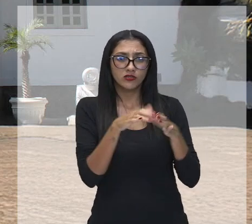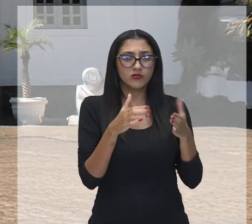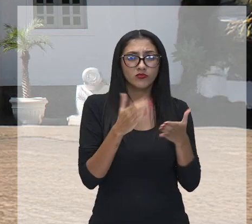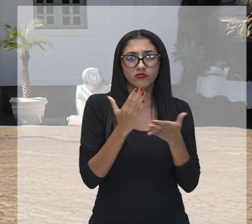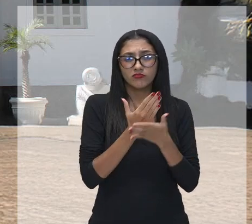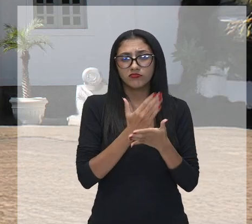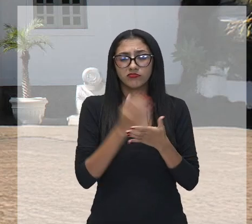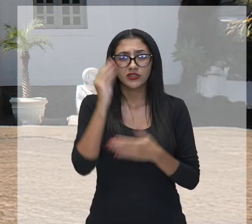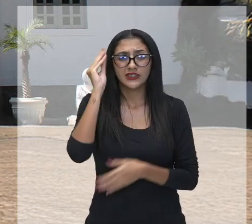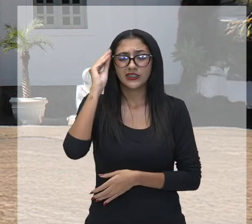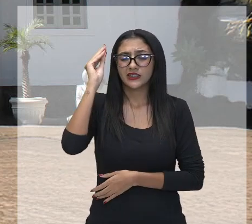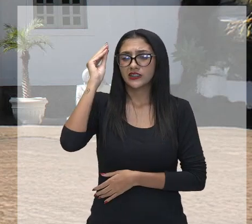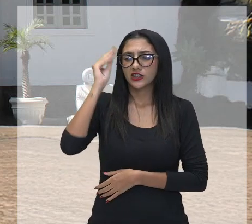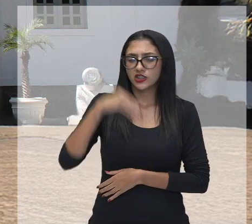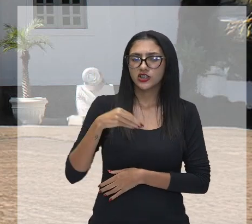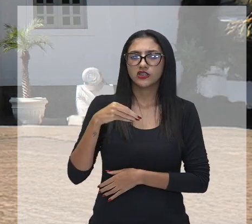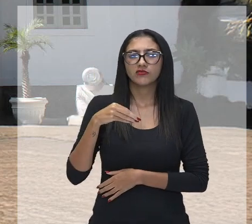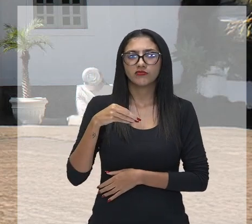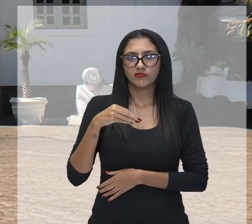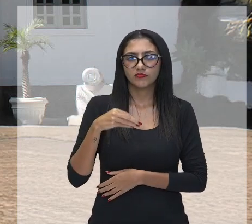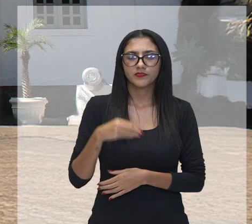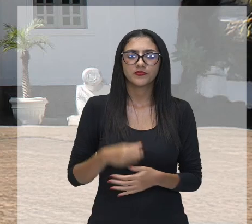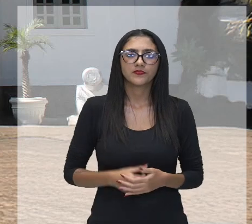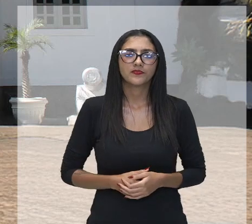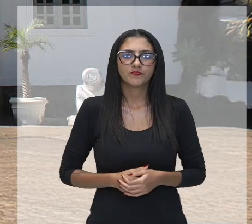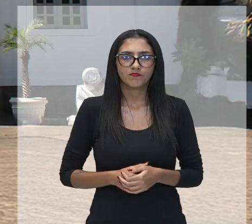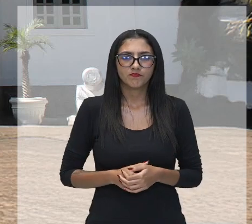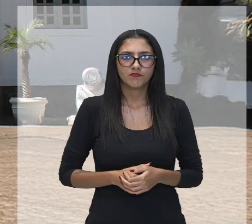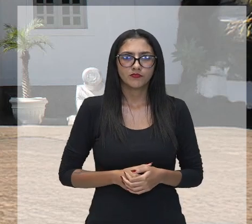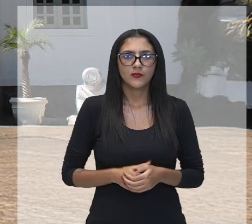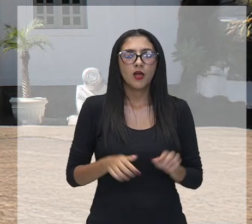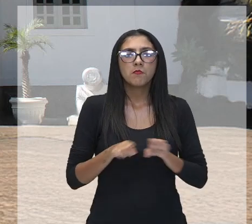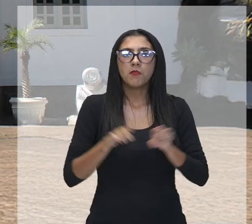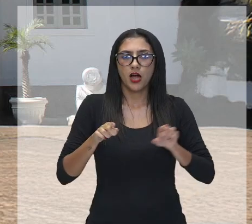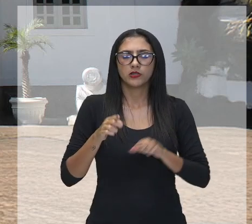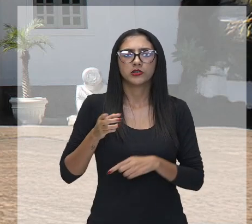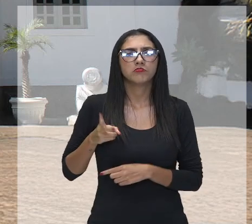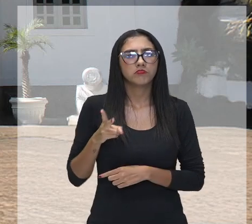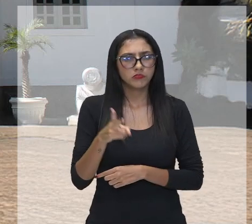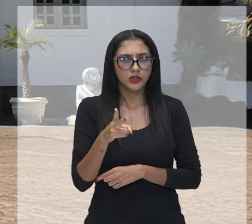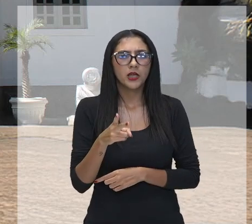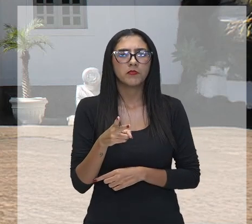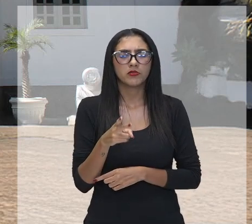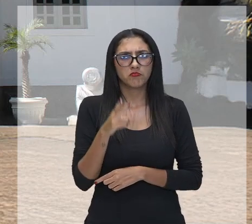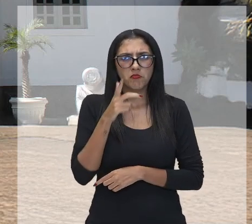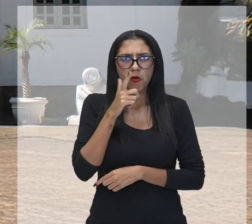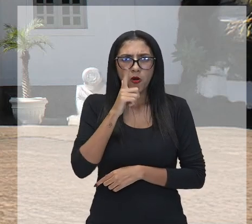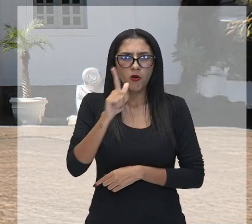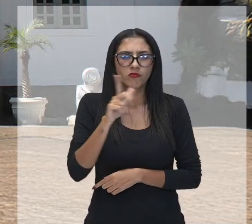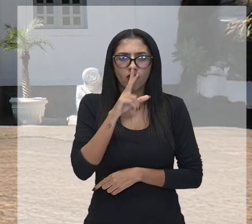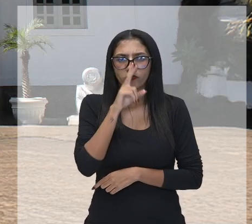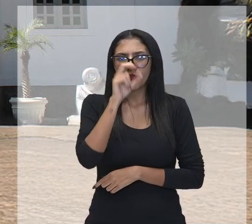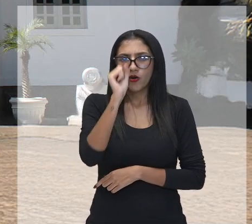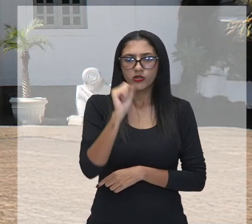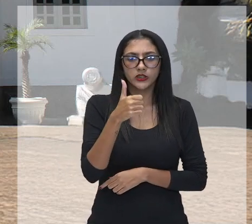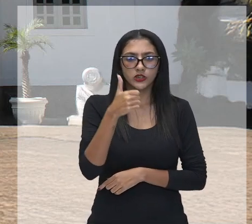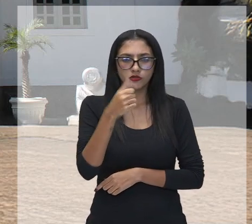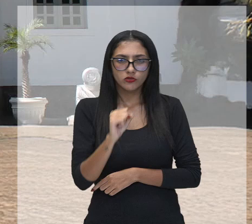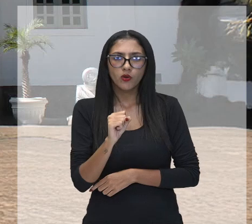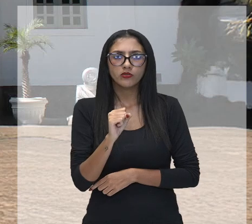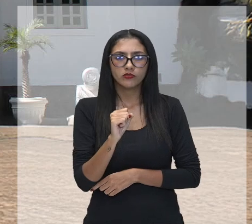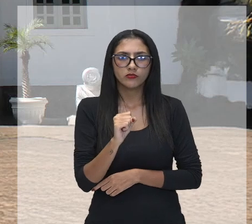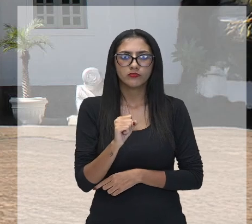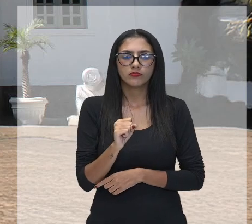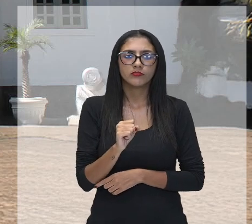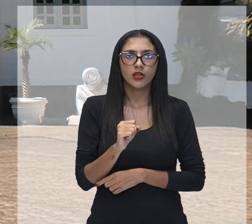ali desertando desse movimento. Mas 18 vestiram a camisa, continuaram o levante e foram à frente com apenas